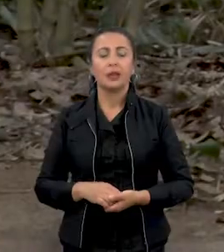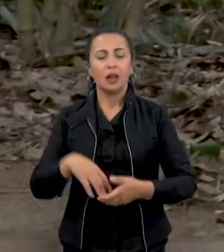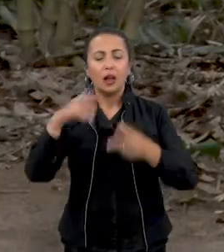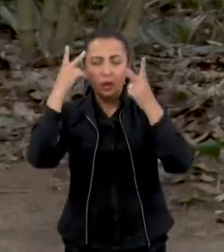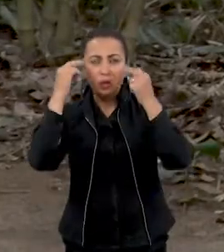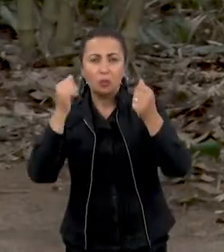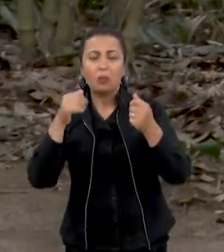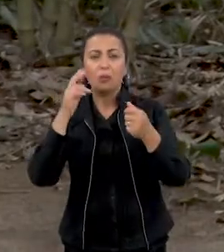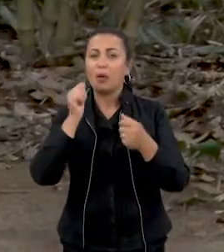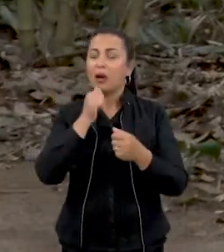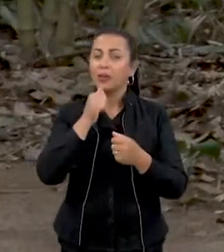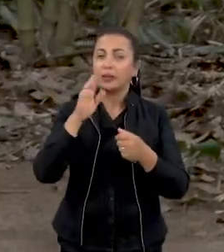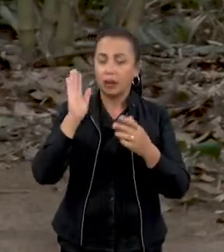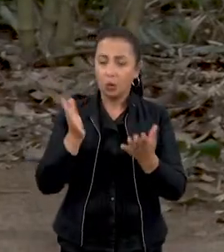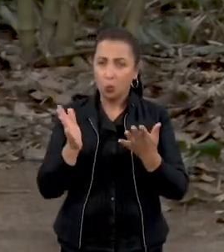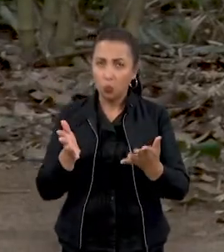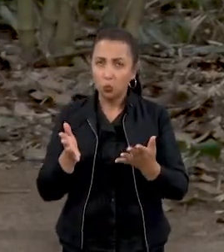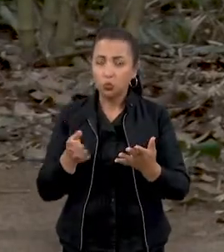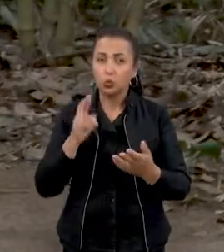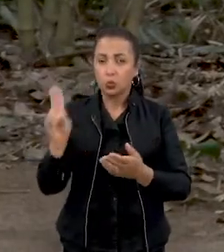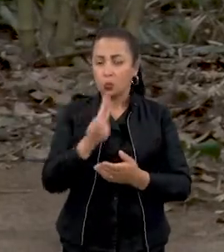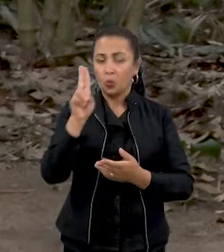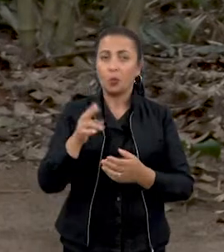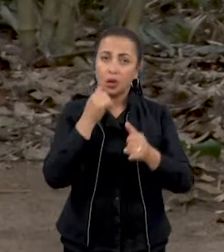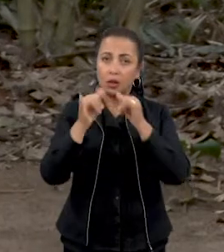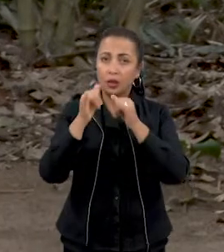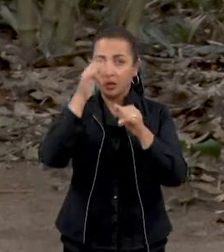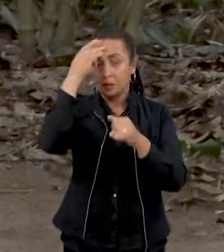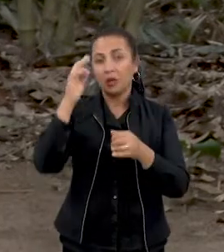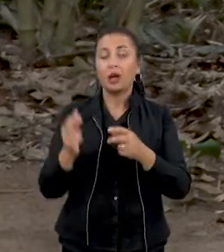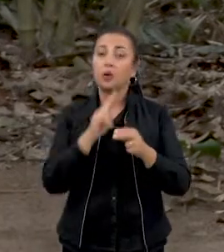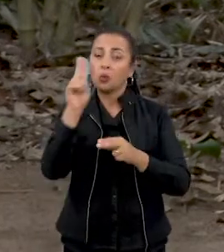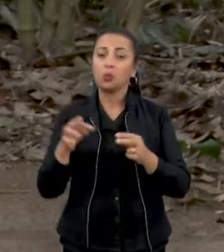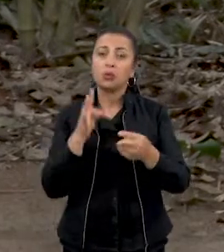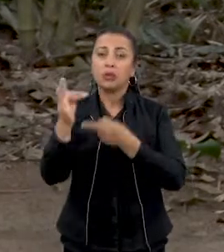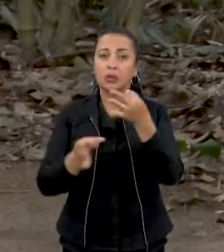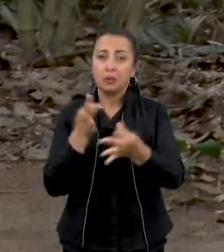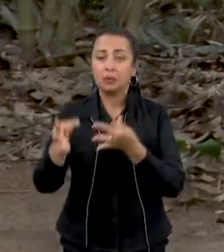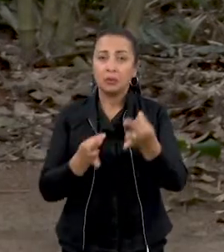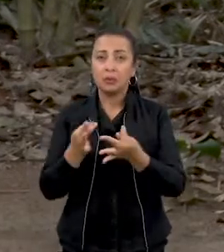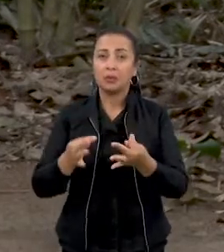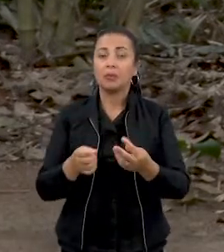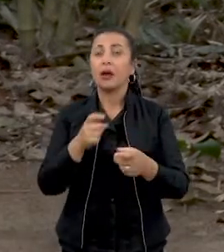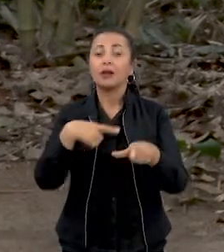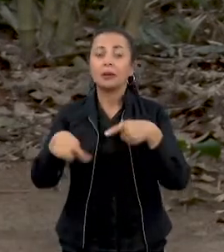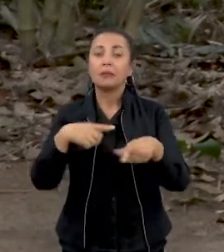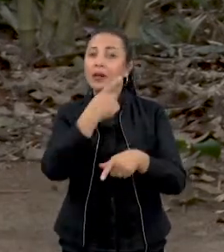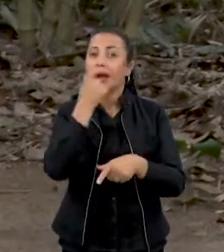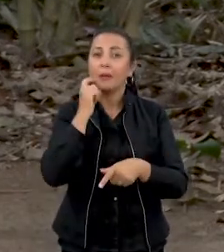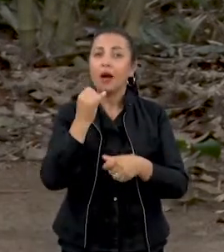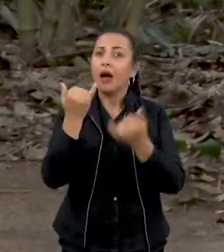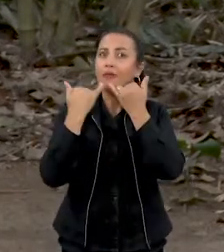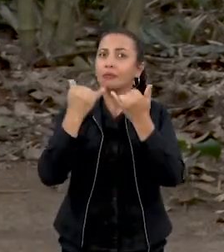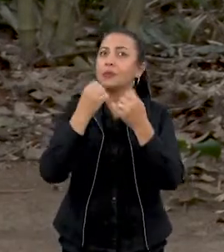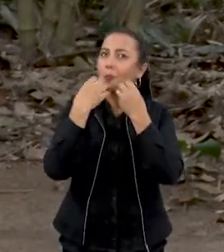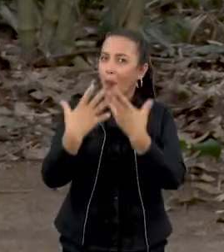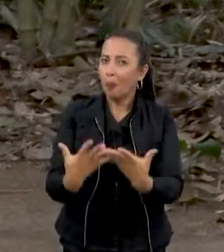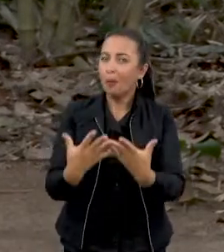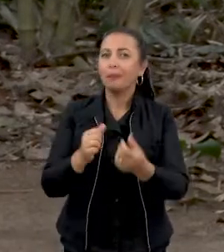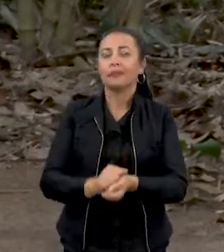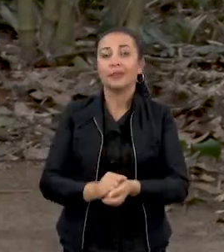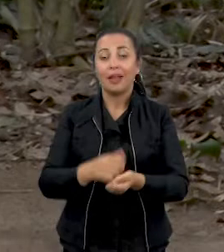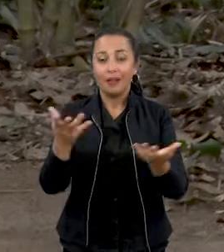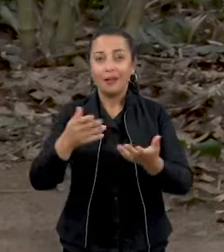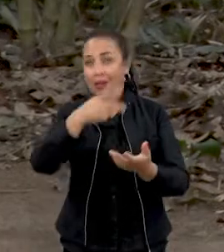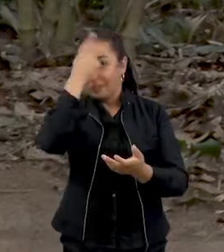É cada vez mais comum o uso do laser como recurso terapêutico para várias doenças da boca. E olha que notícia boa!